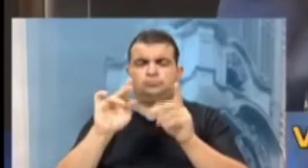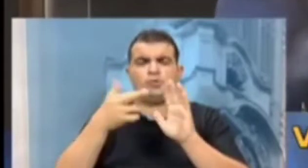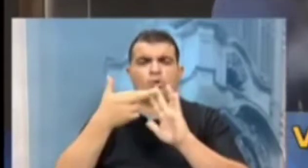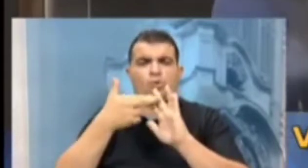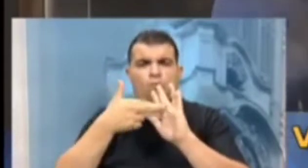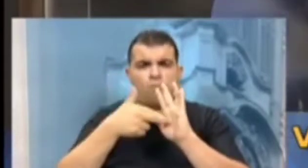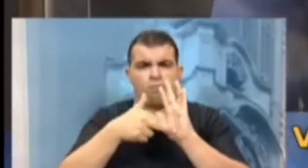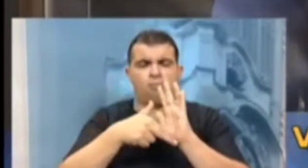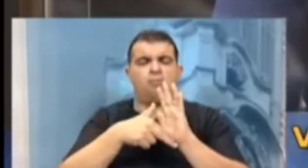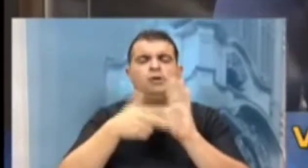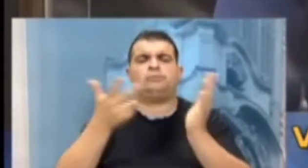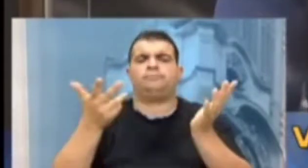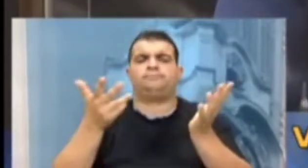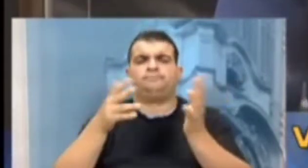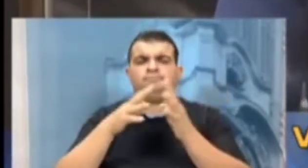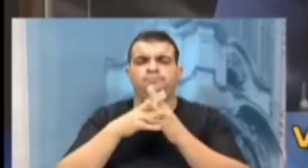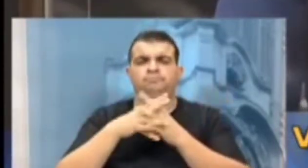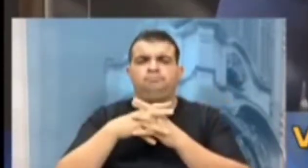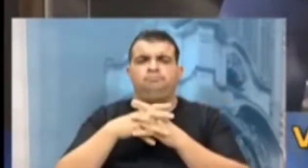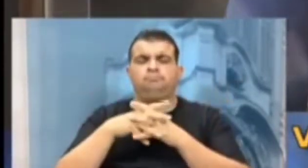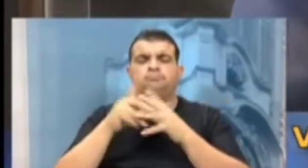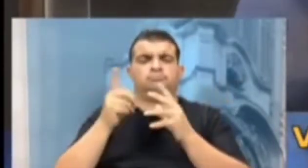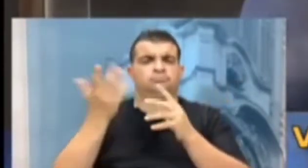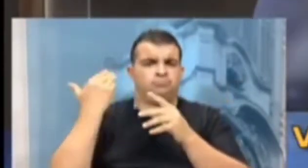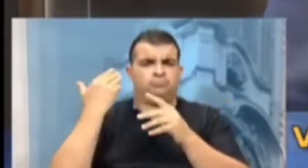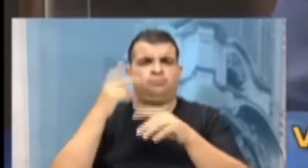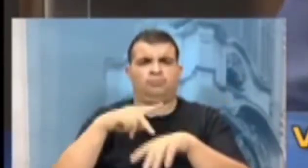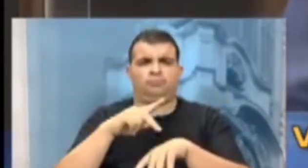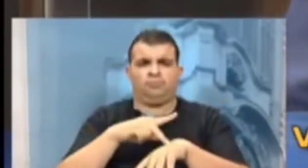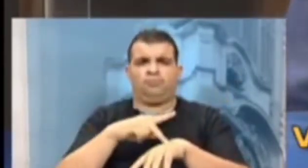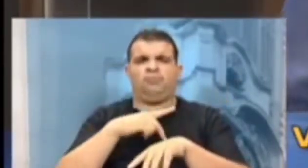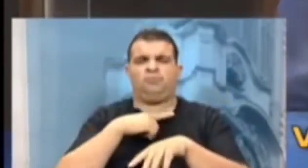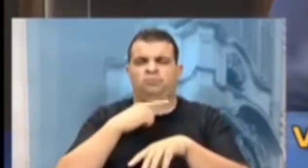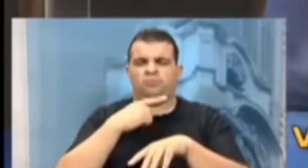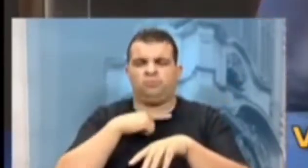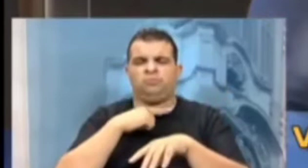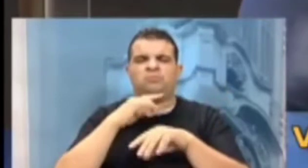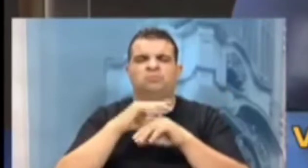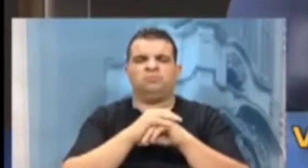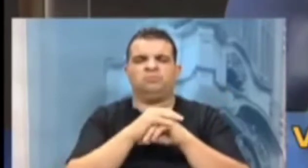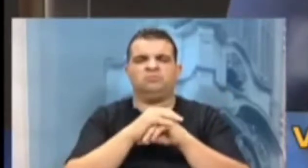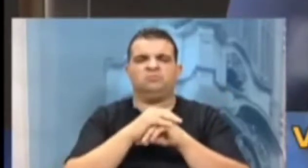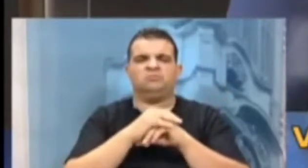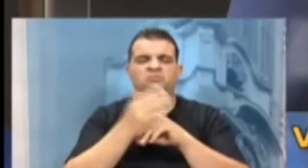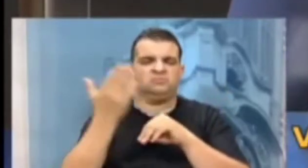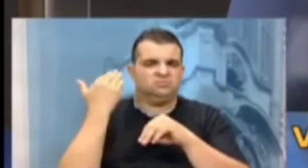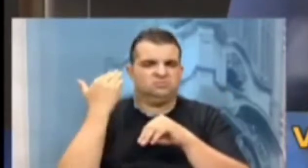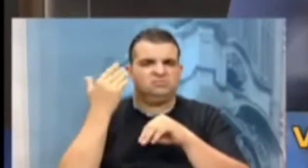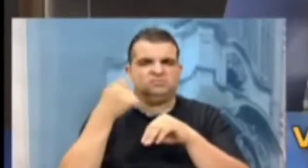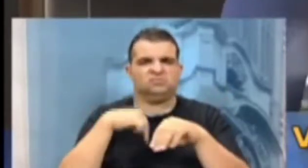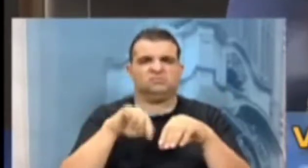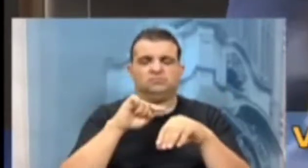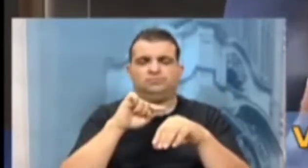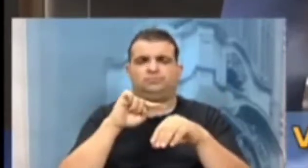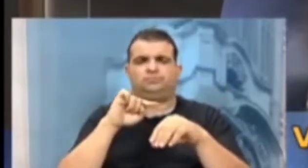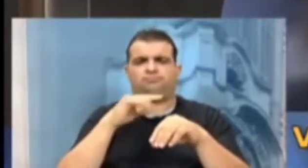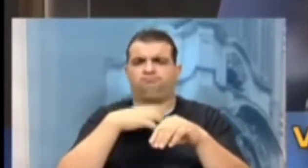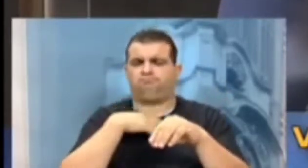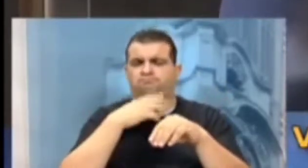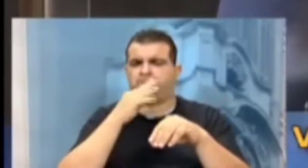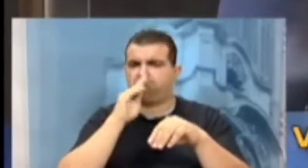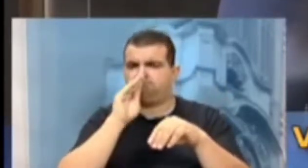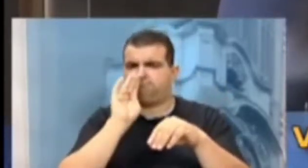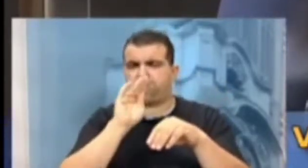normativas o que existiam no nosso país no momento em que nós de forma